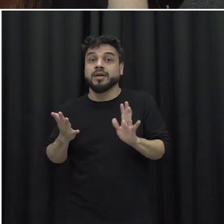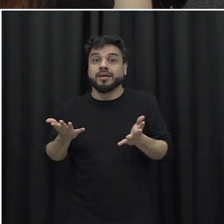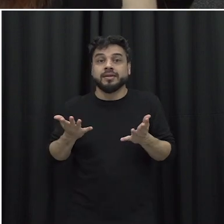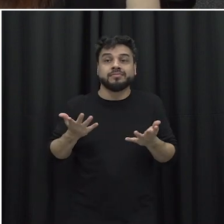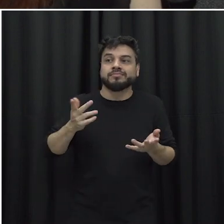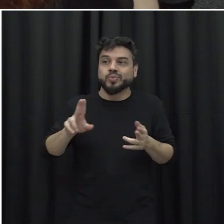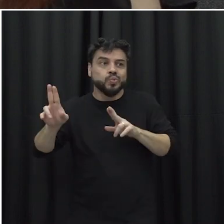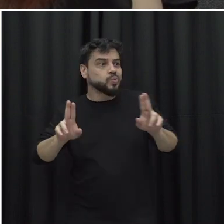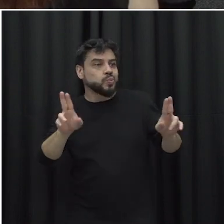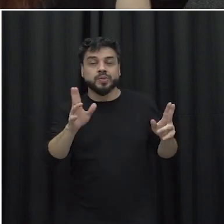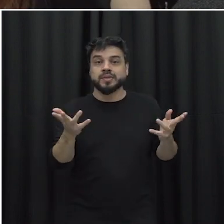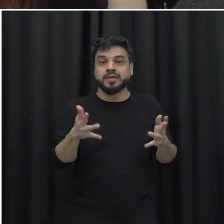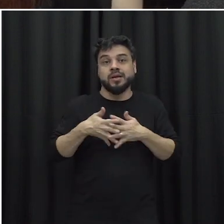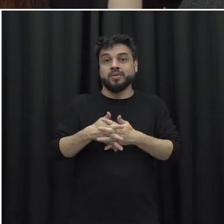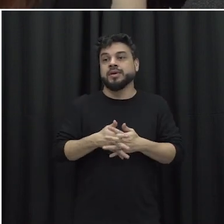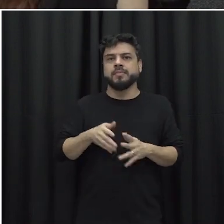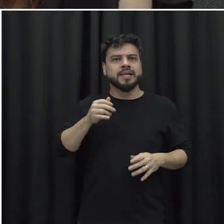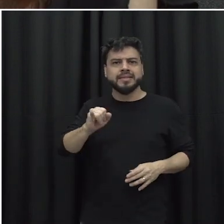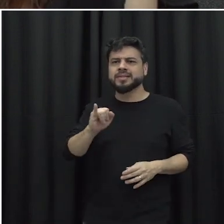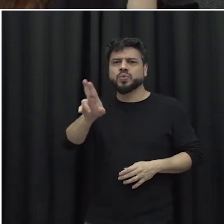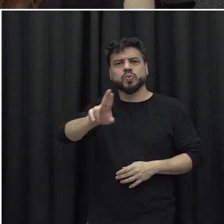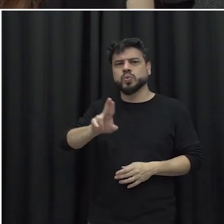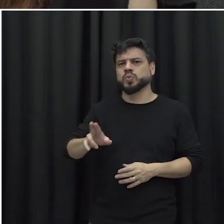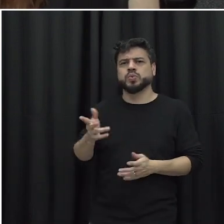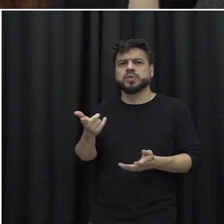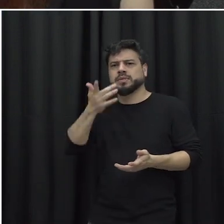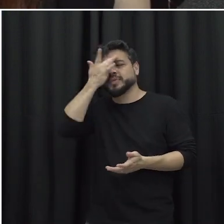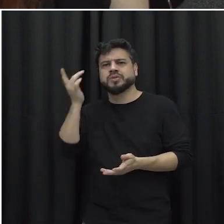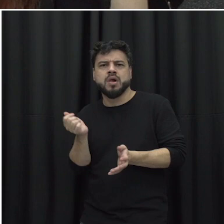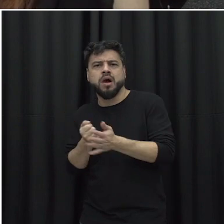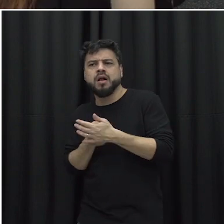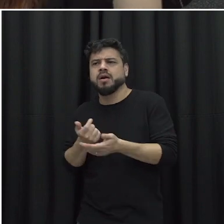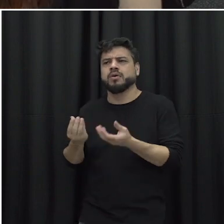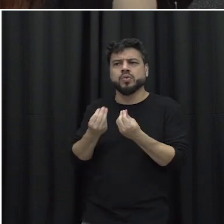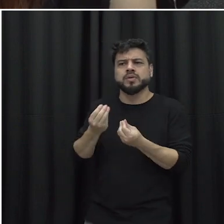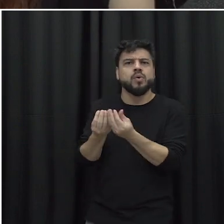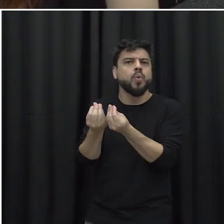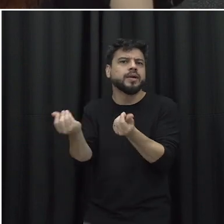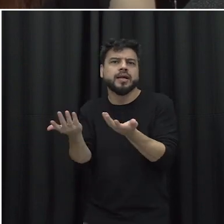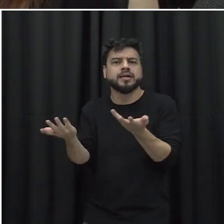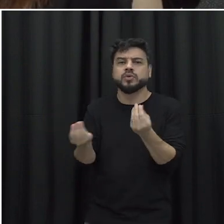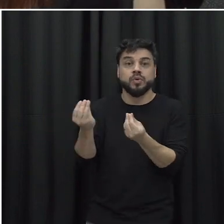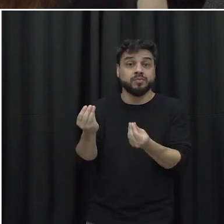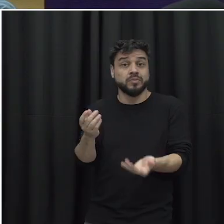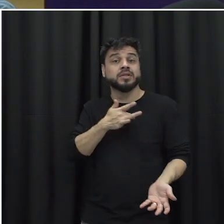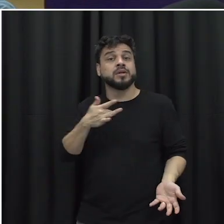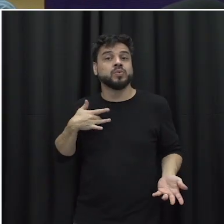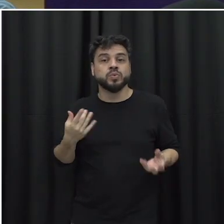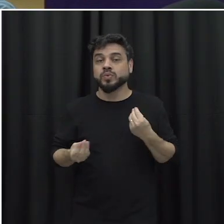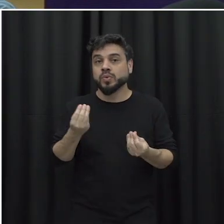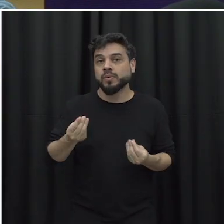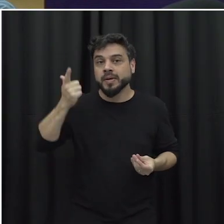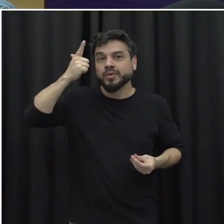conhece a procedência, se a gente não conhece a qualidade daquele produto. É por questão de saúde, né? Para a gente conseguir garantir que esse paciente